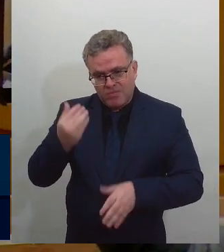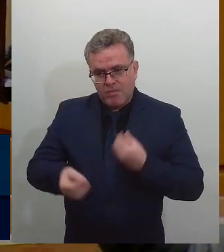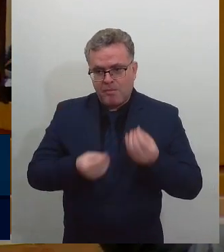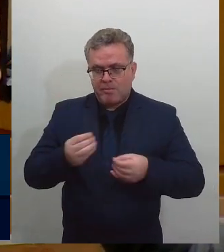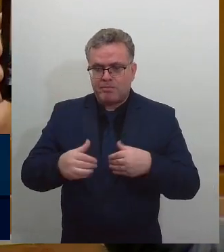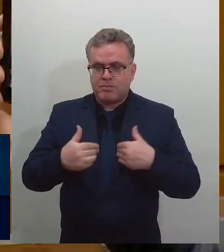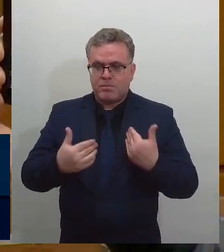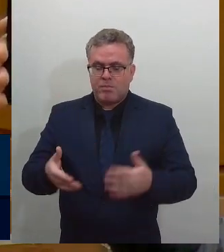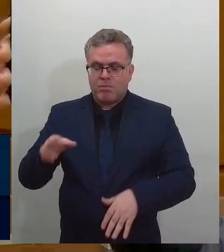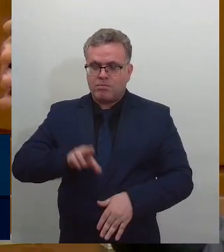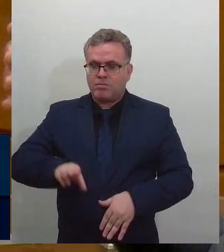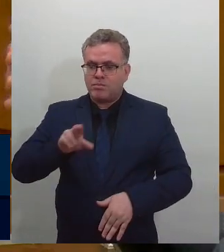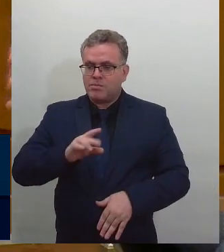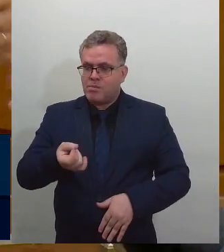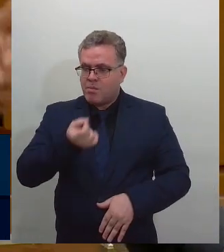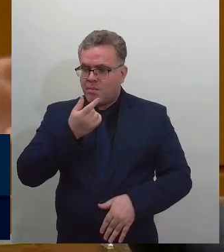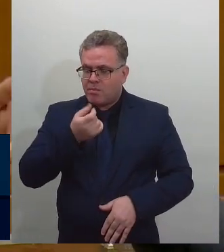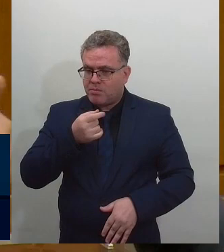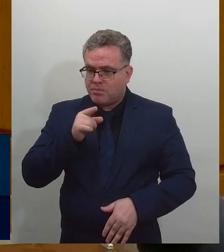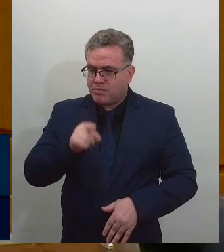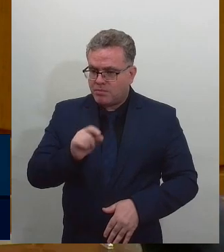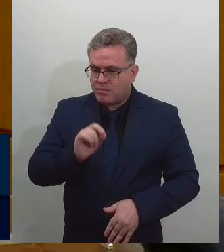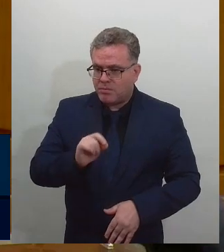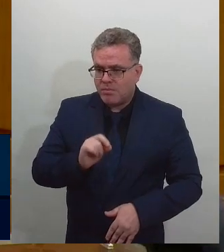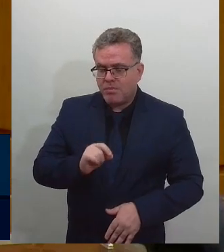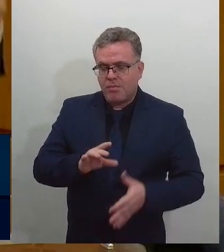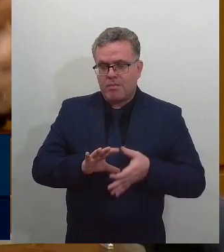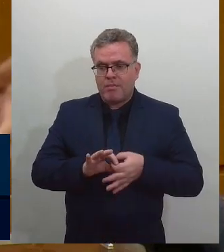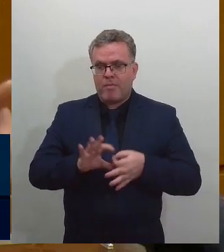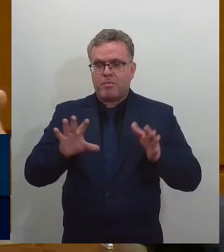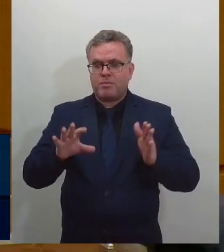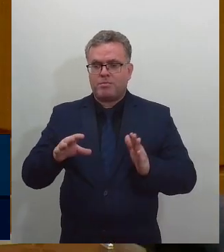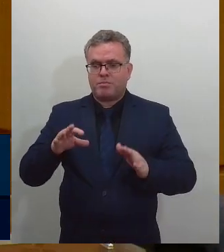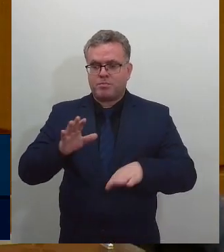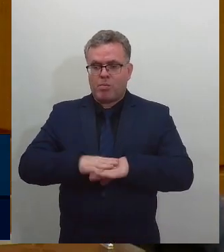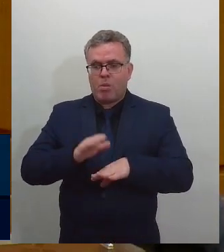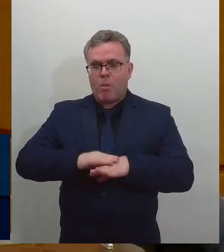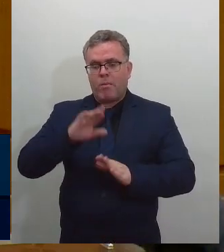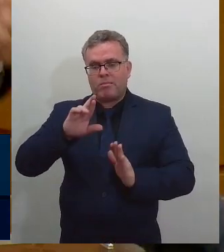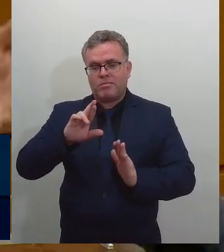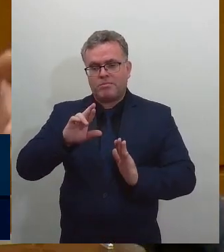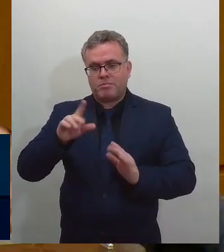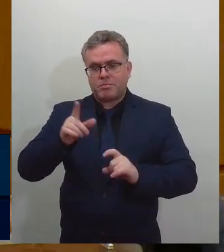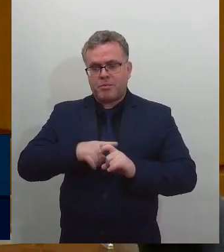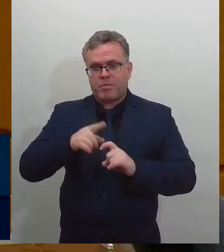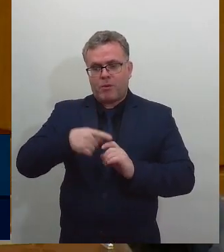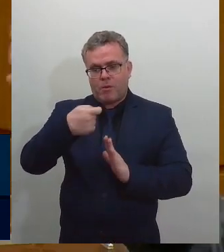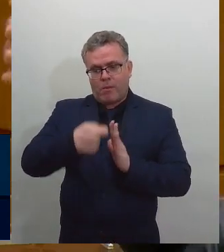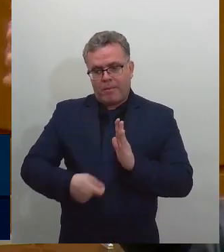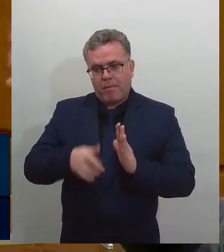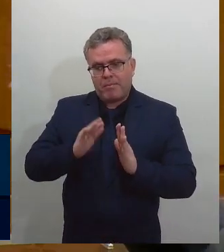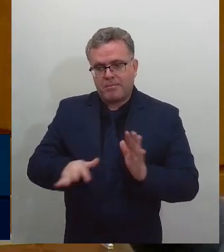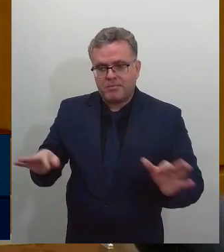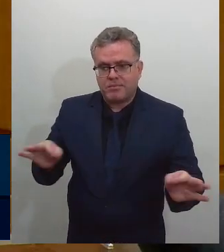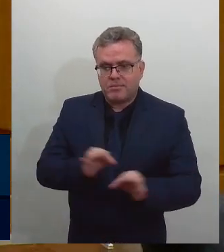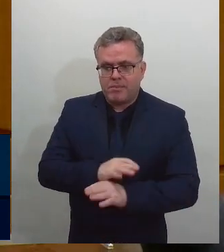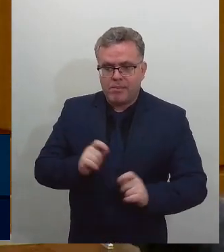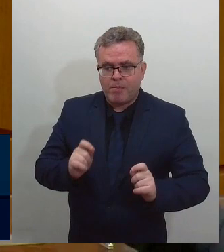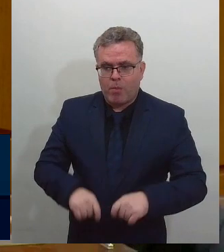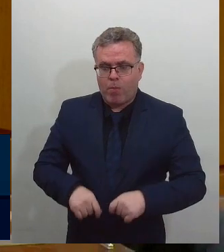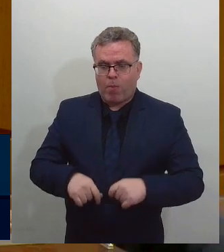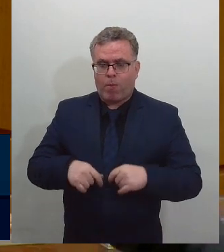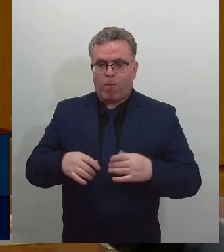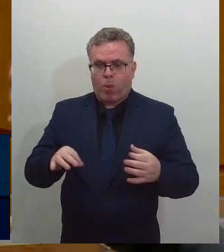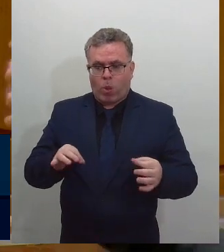que têm autorização judicial, que tinha autorização judicial e prescrição médica para